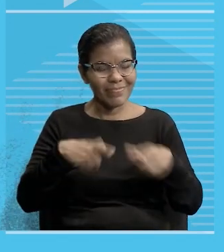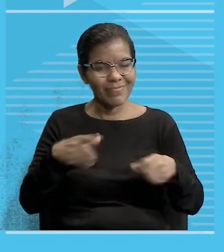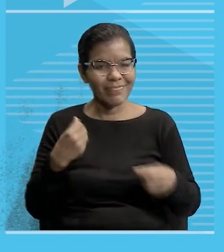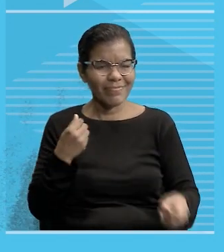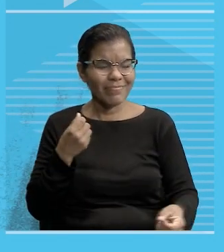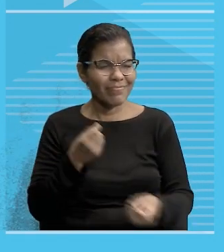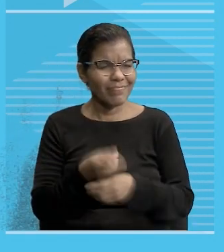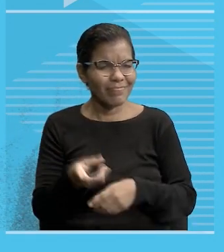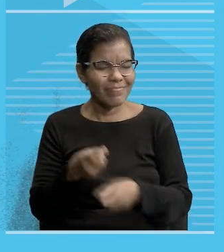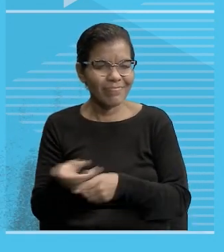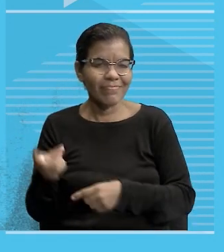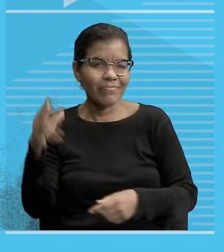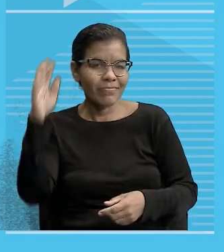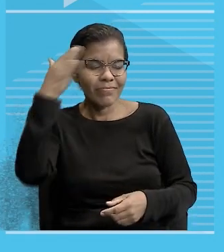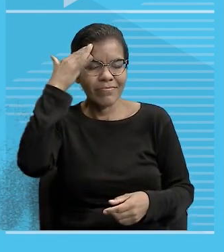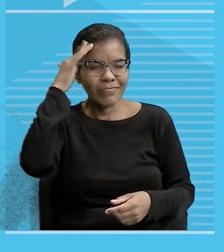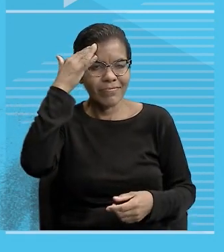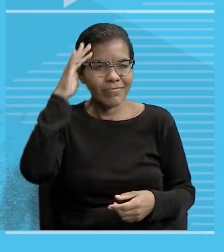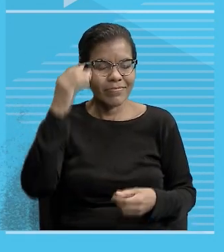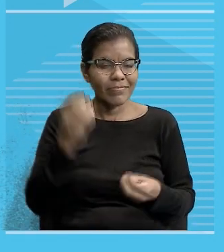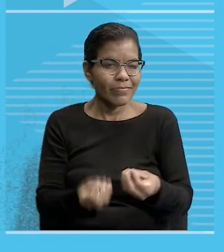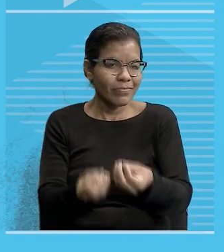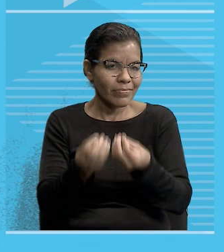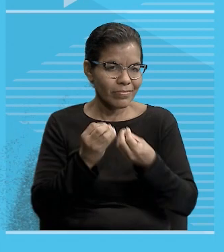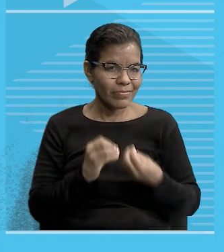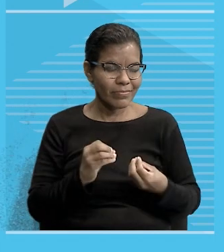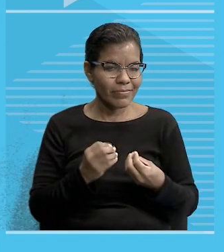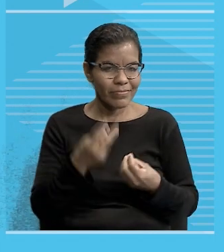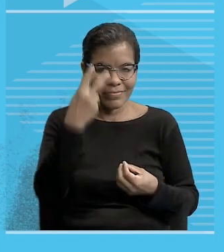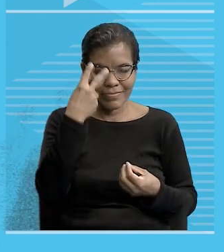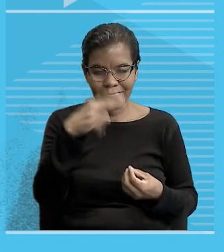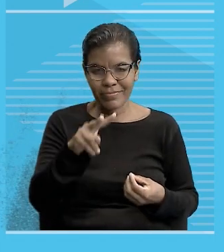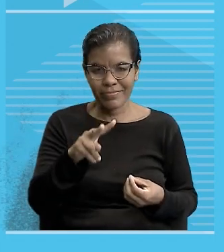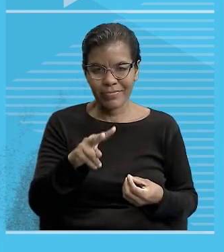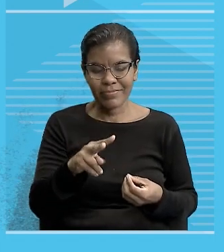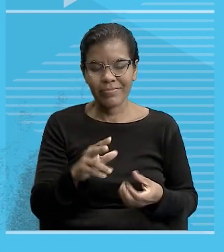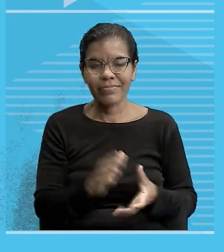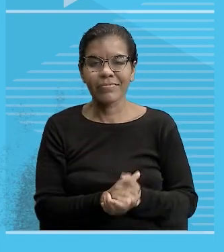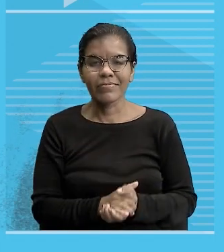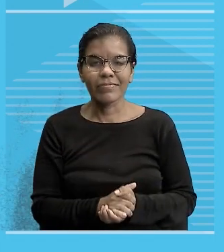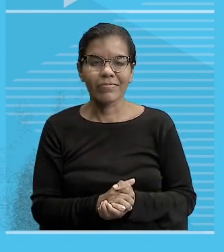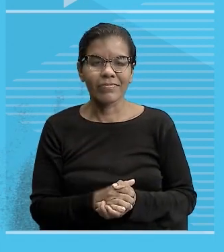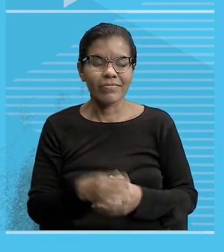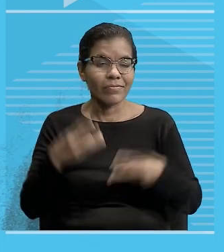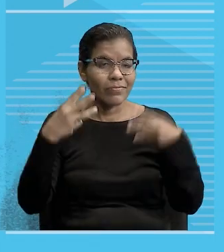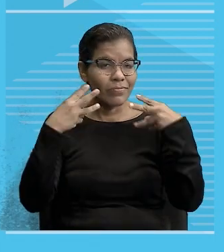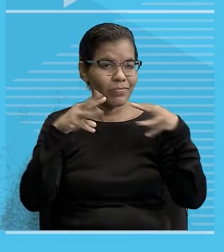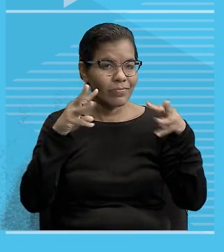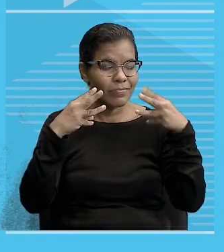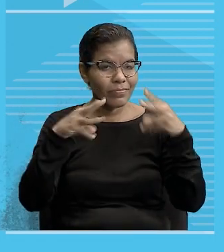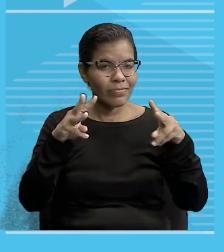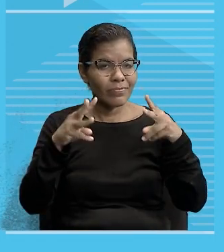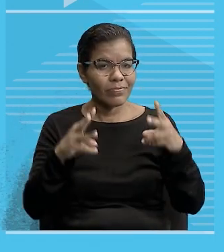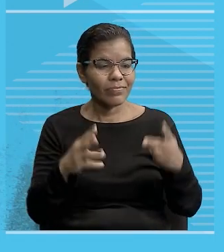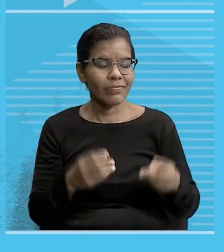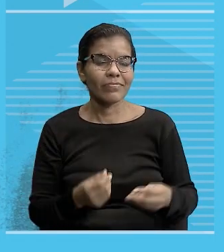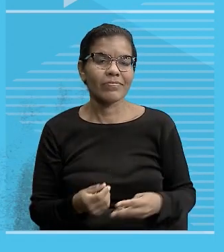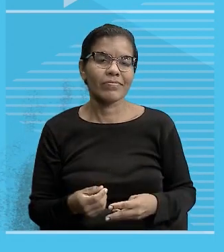vendas Lembrando que eu vou trazer a visão da de marketing